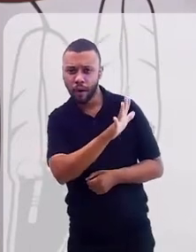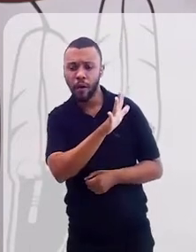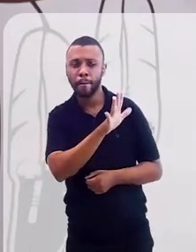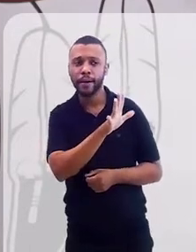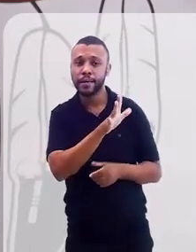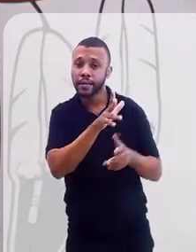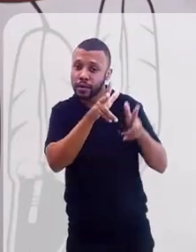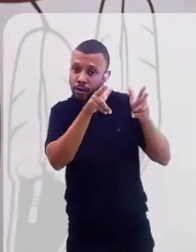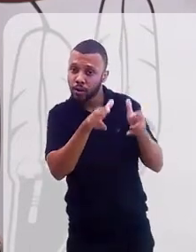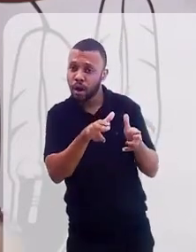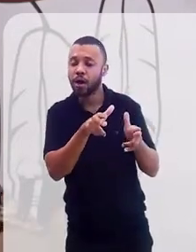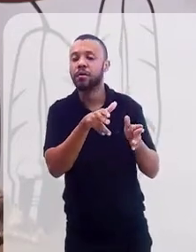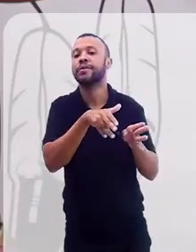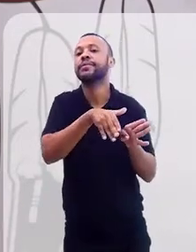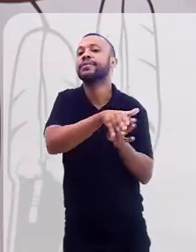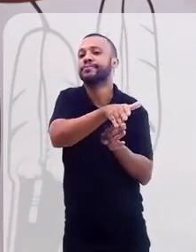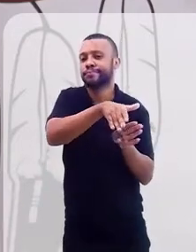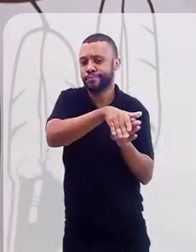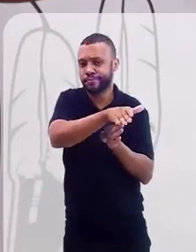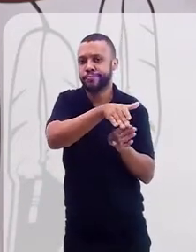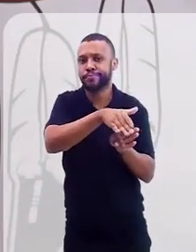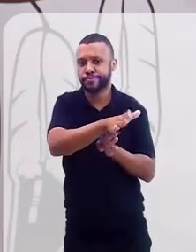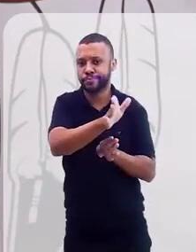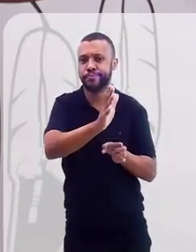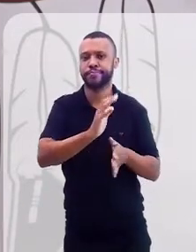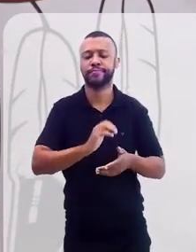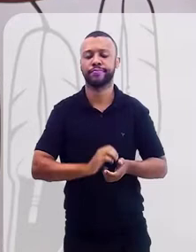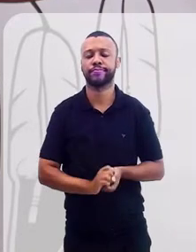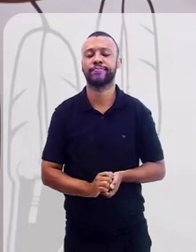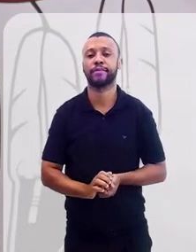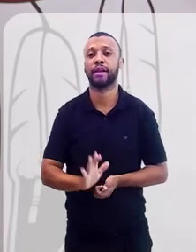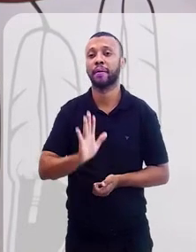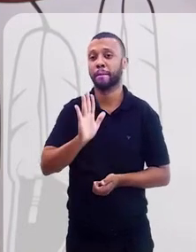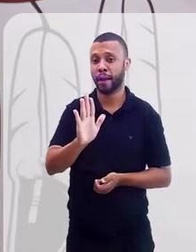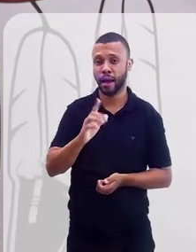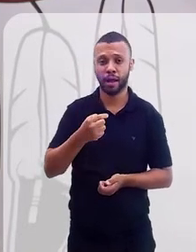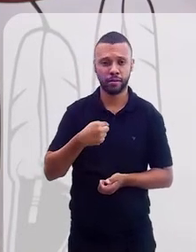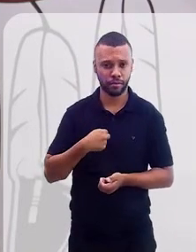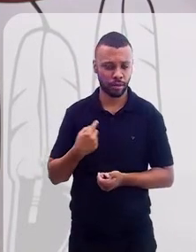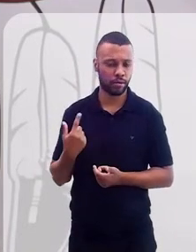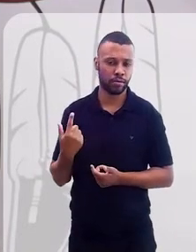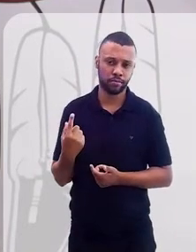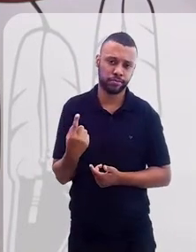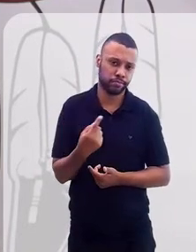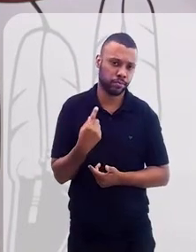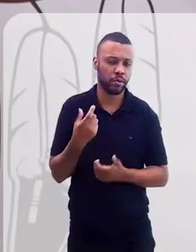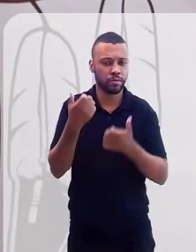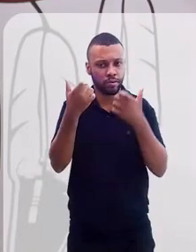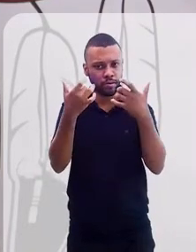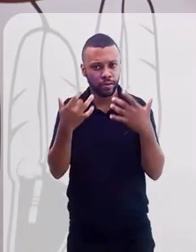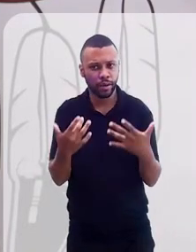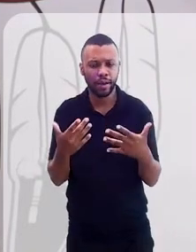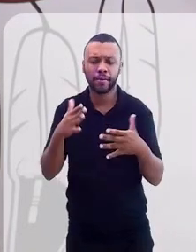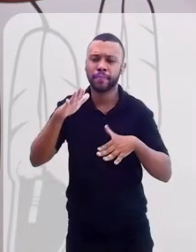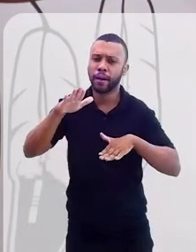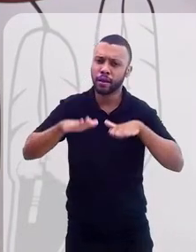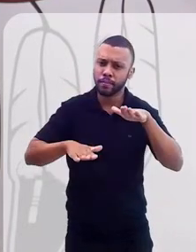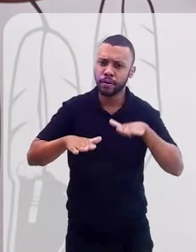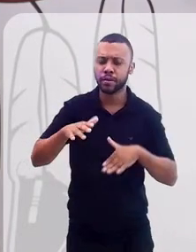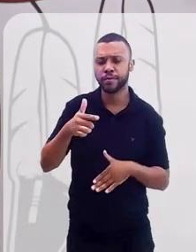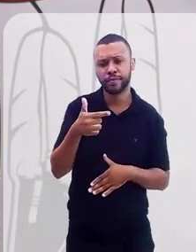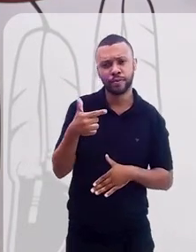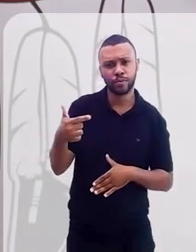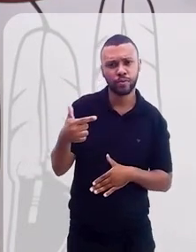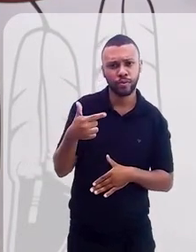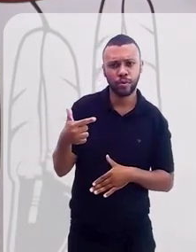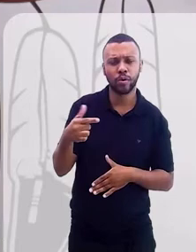forma aquela forma que se vive, né? E no meu caso, como eu falei, assim,